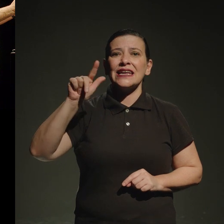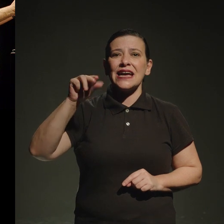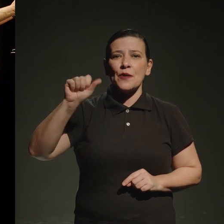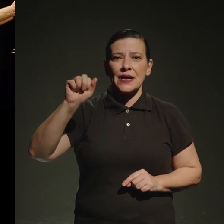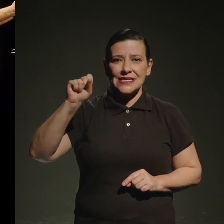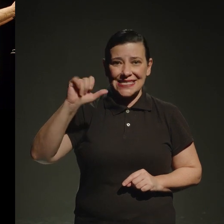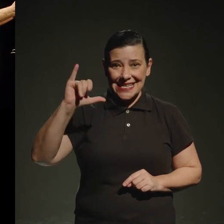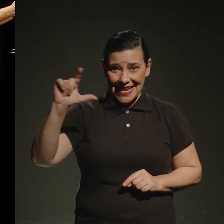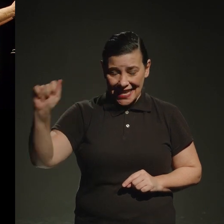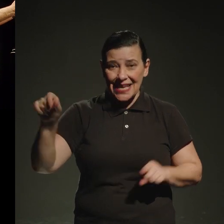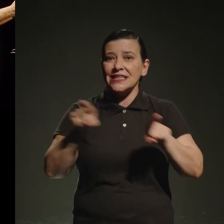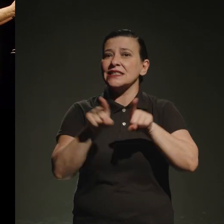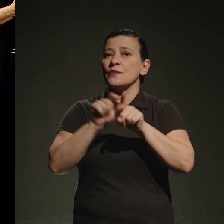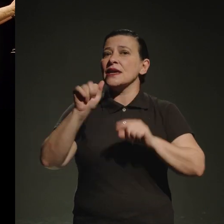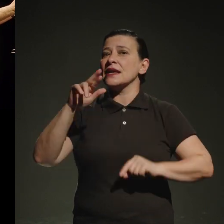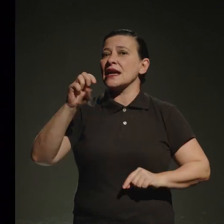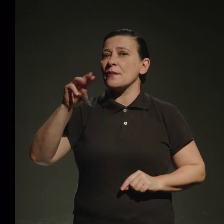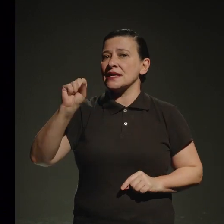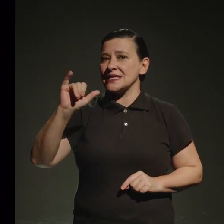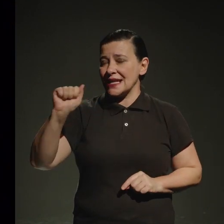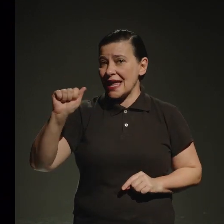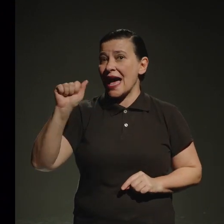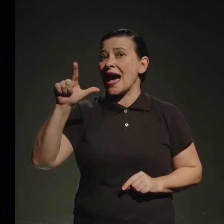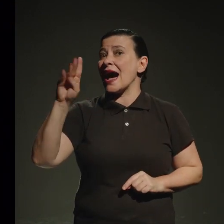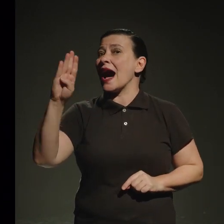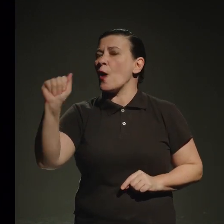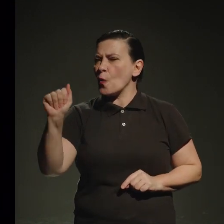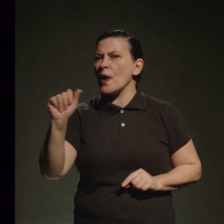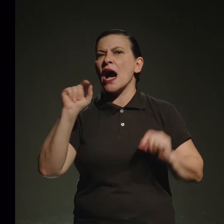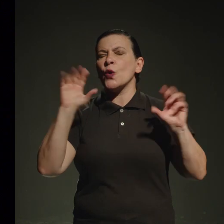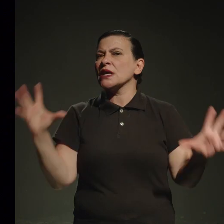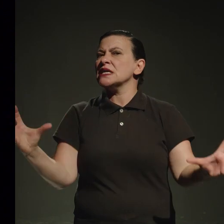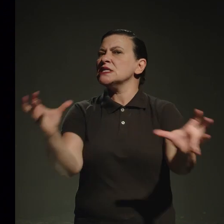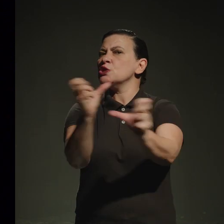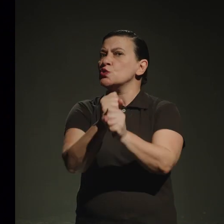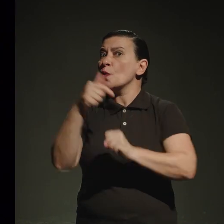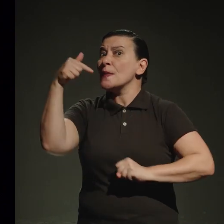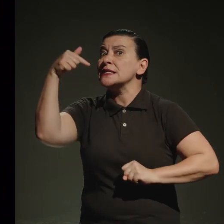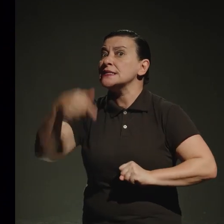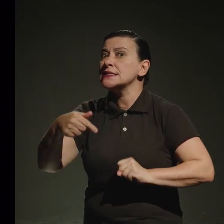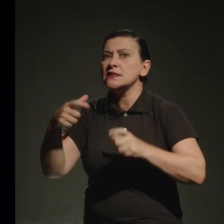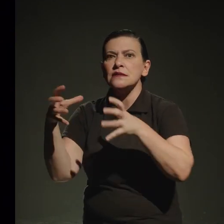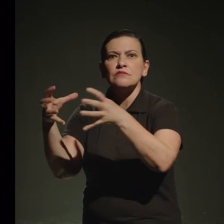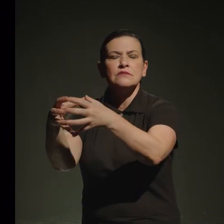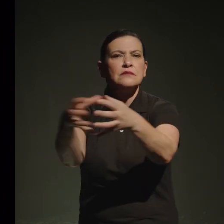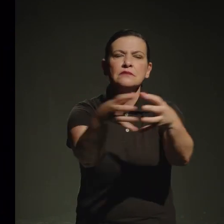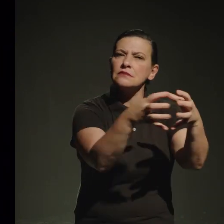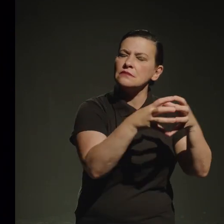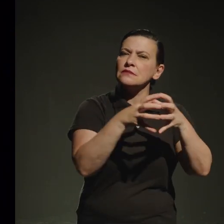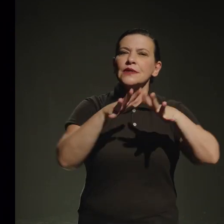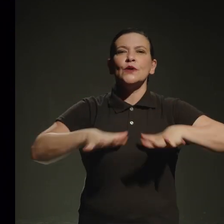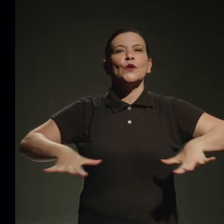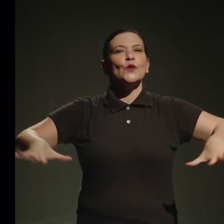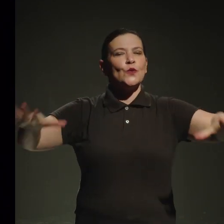que compunham a região da Mancha. Está aqui, no livro. Este livro não mente. Era lá que estava a